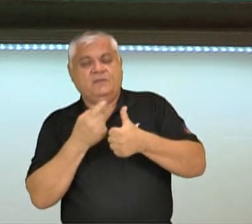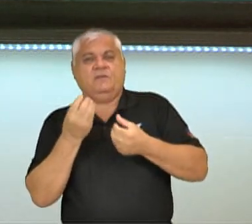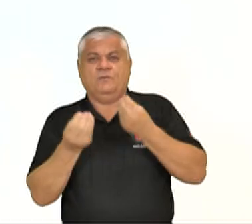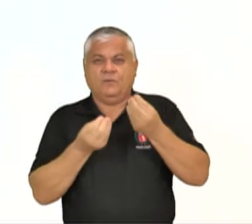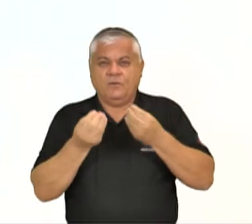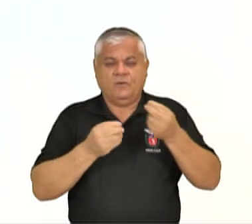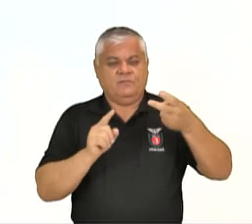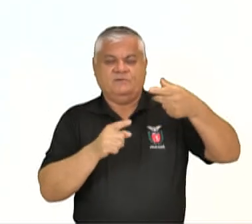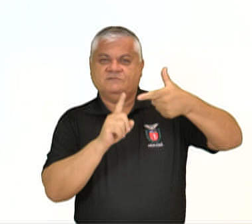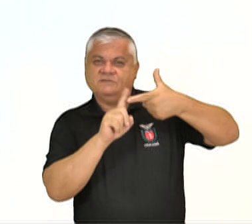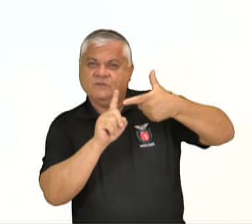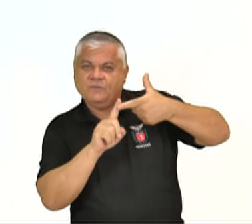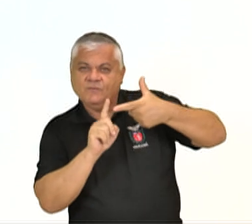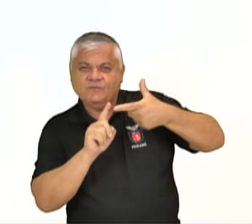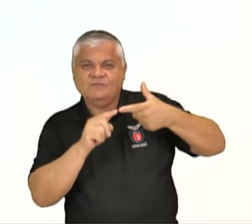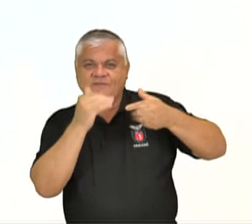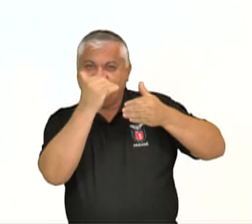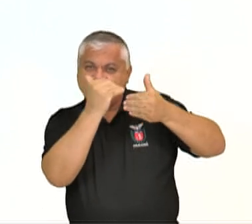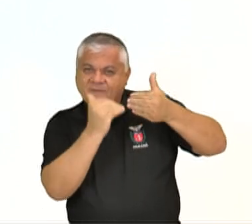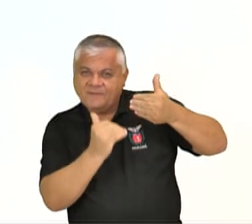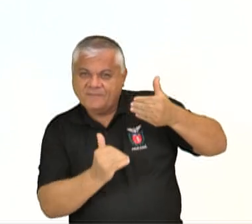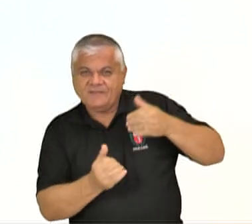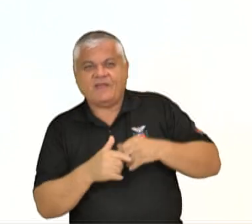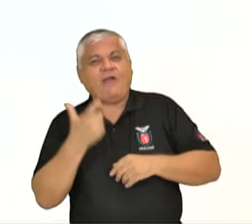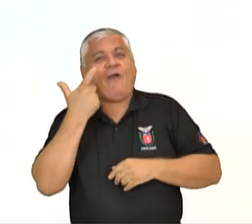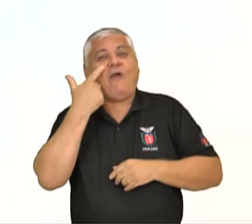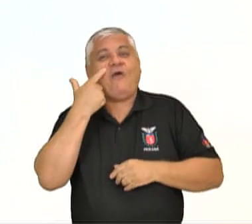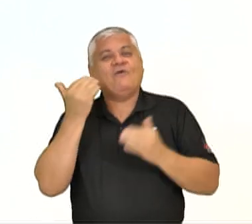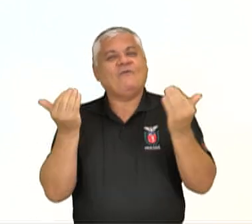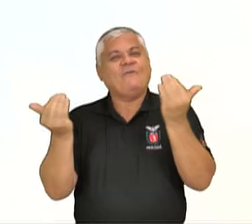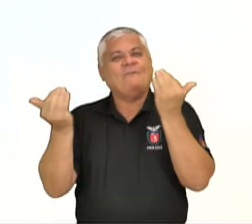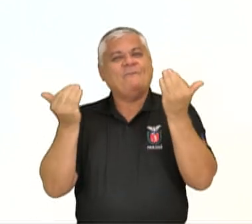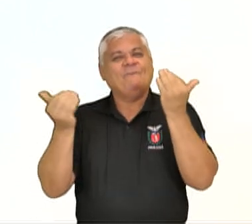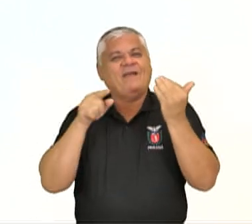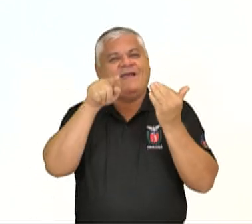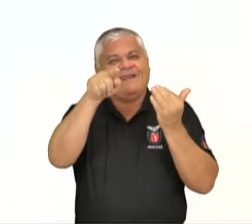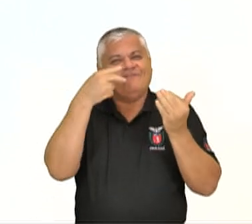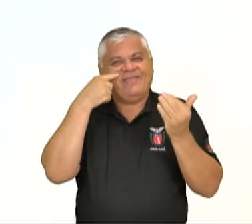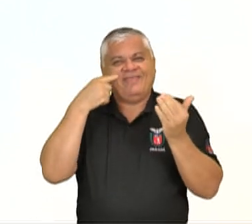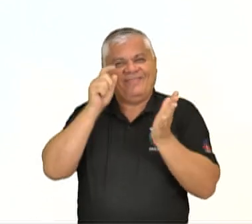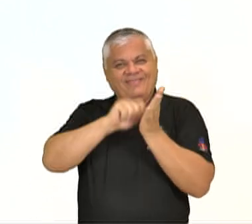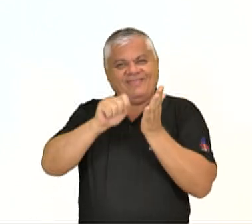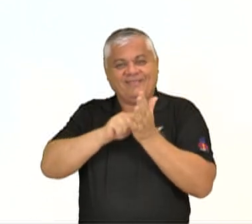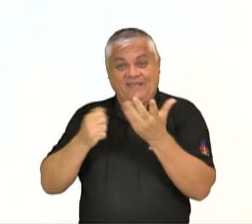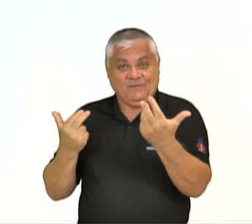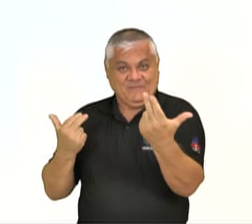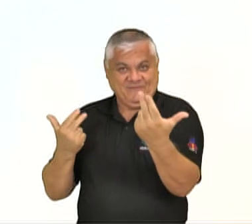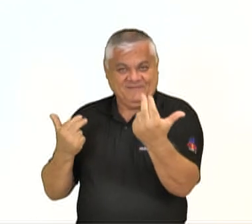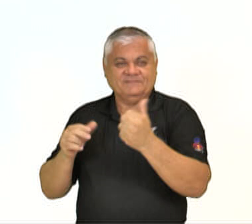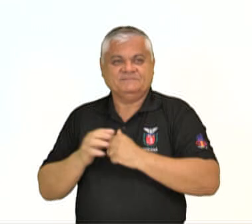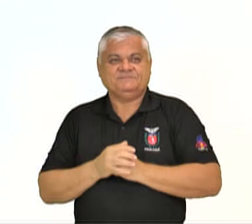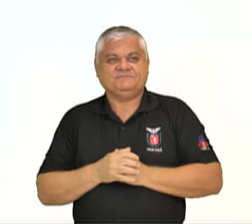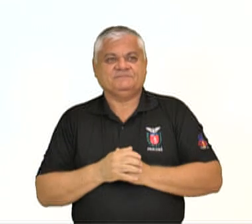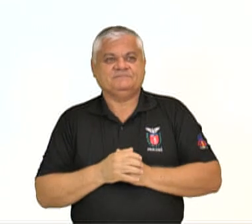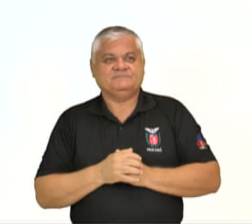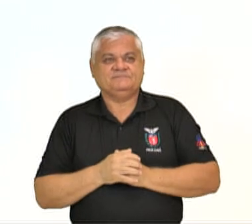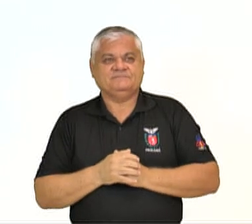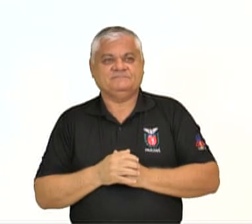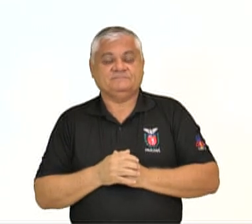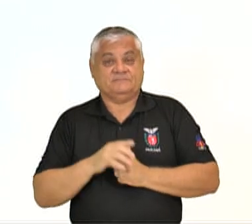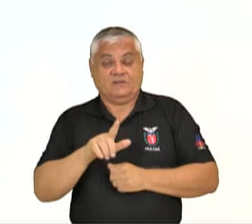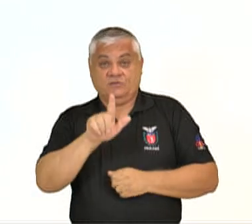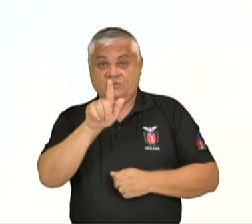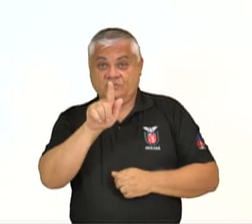comigo aqui. Eu fiz aqui, você vai dar uma comparada com o que você anotou, certo? Então, olha só.